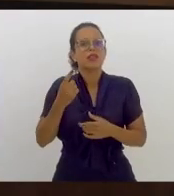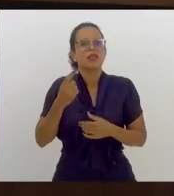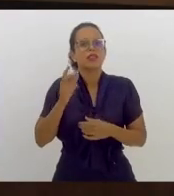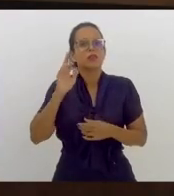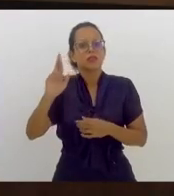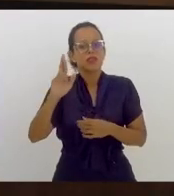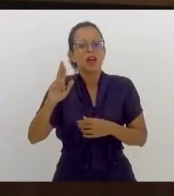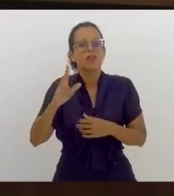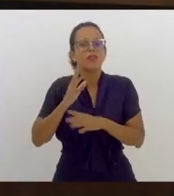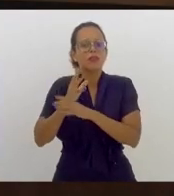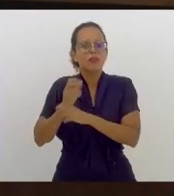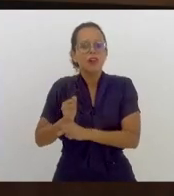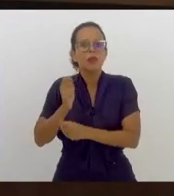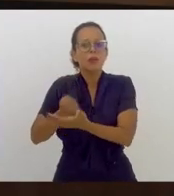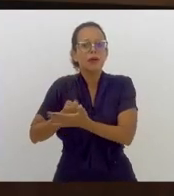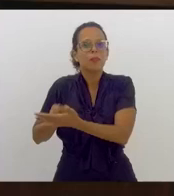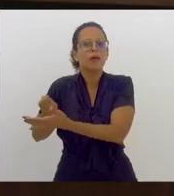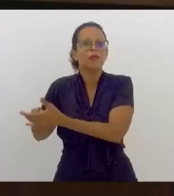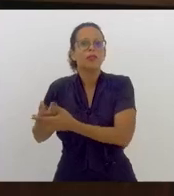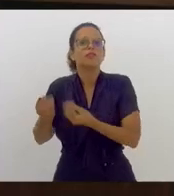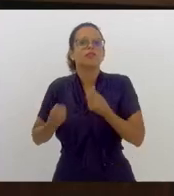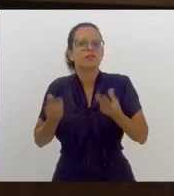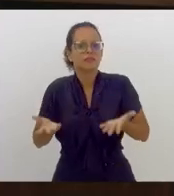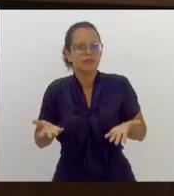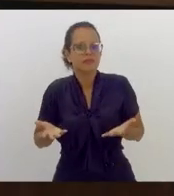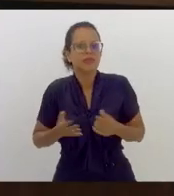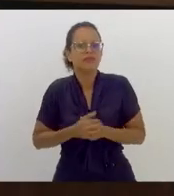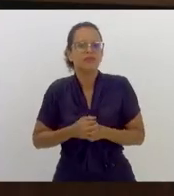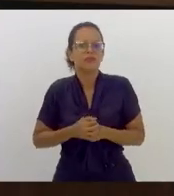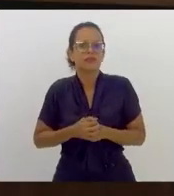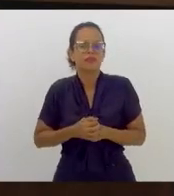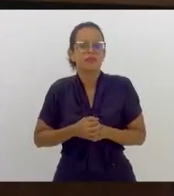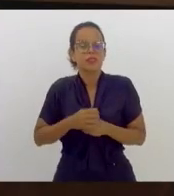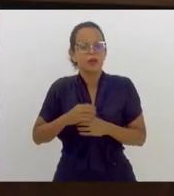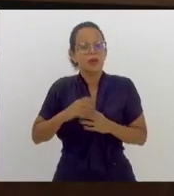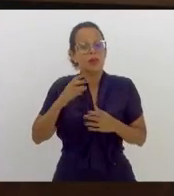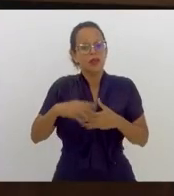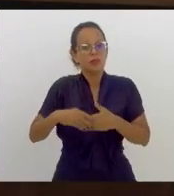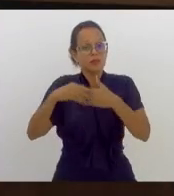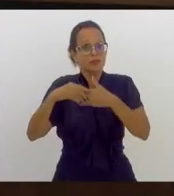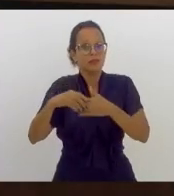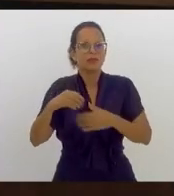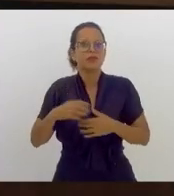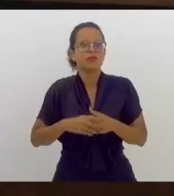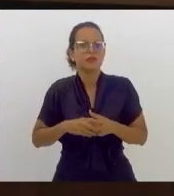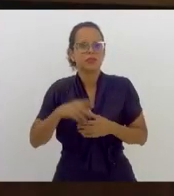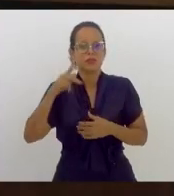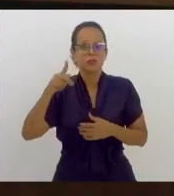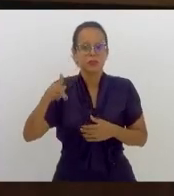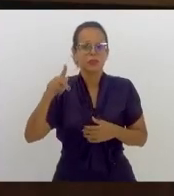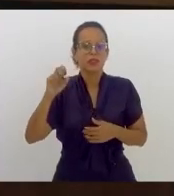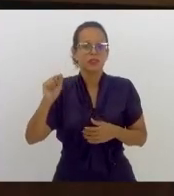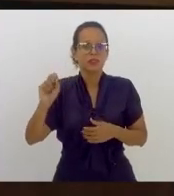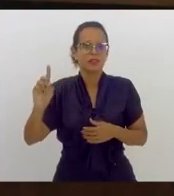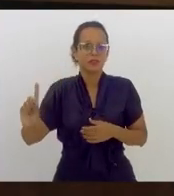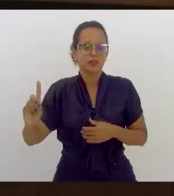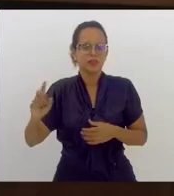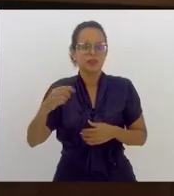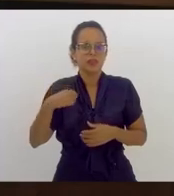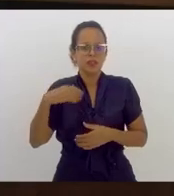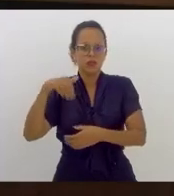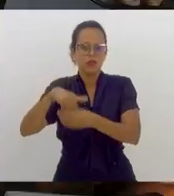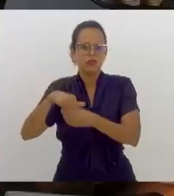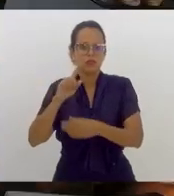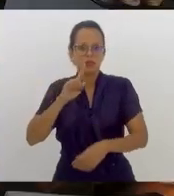estou encaminhando pela liderança do PSD o voto não pela manutenção do veto.